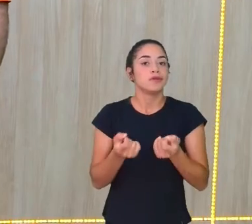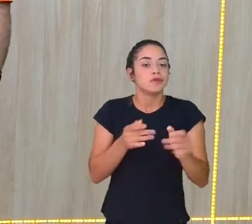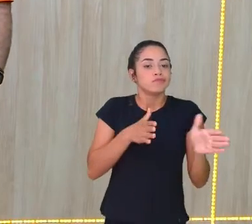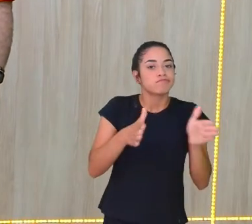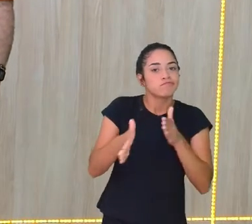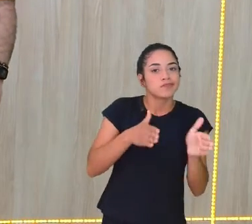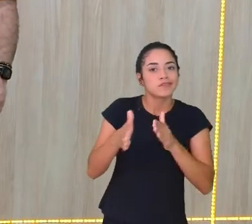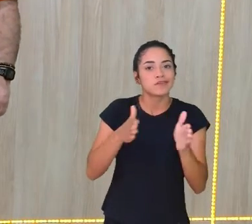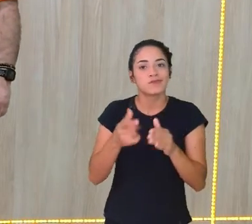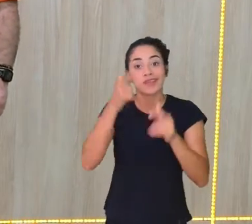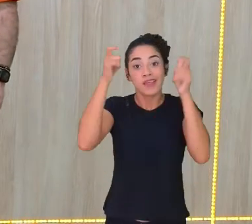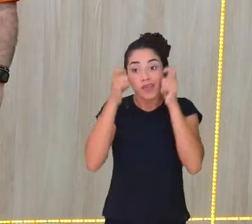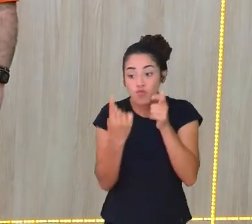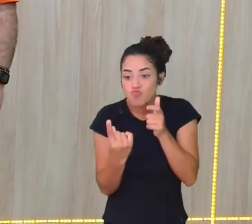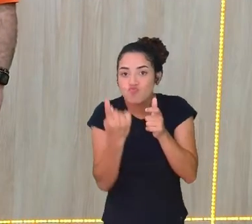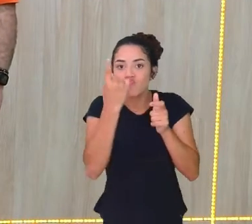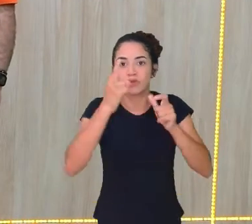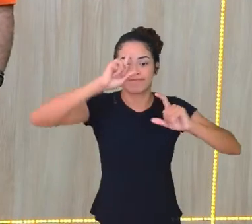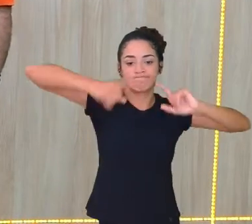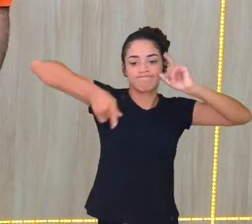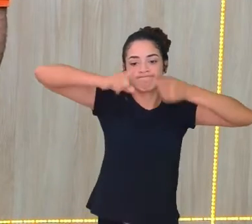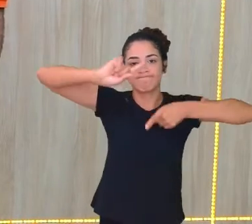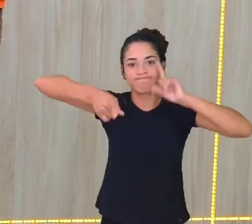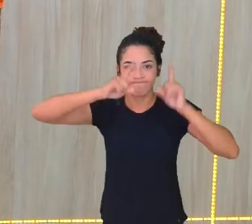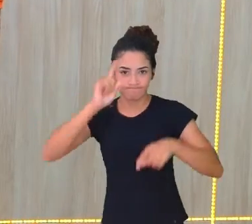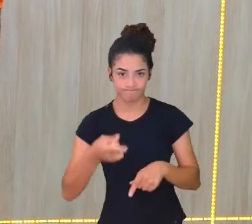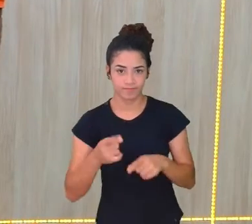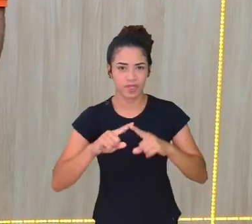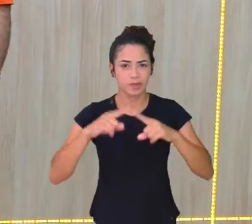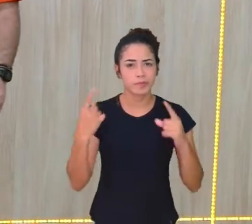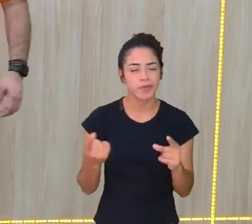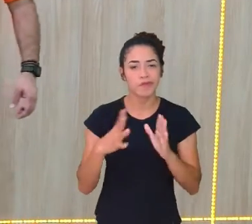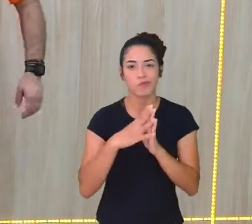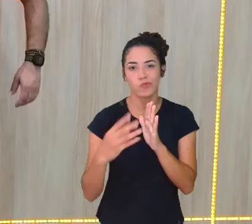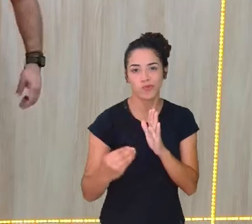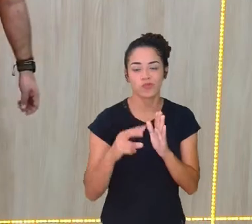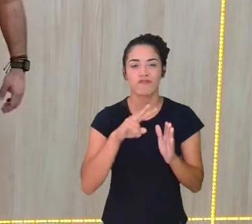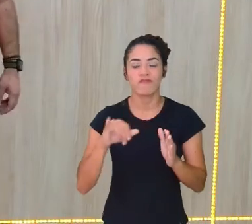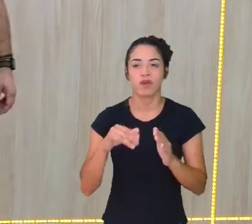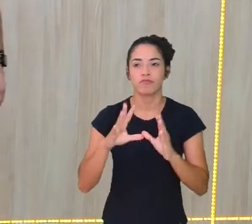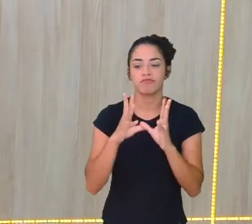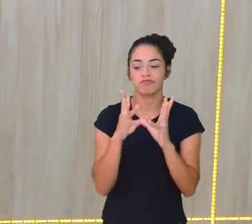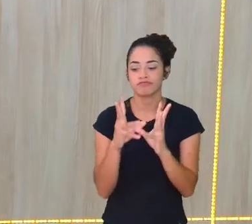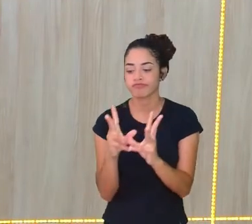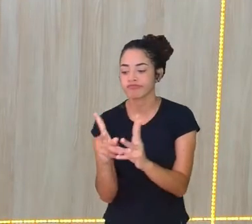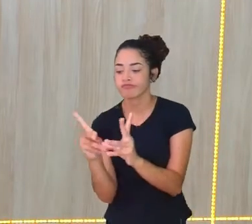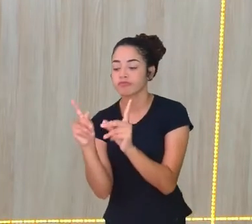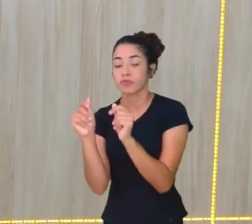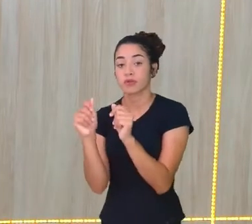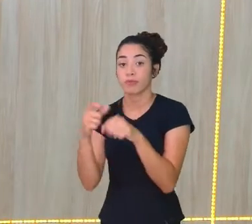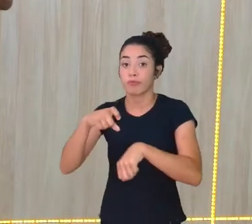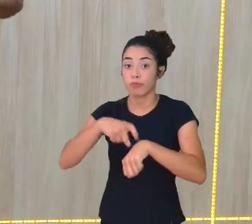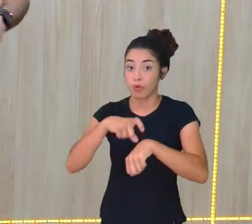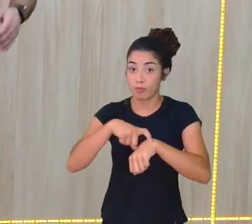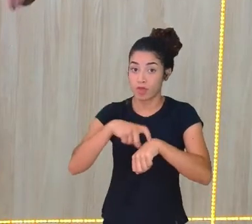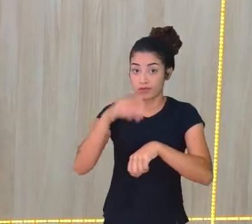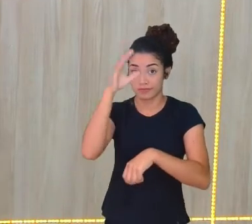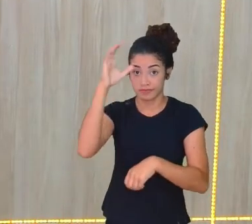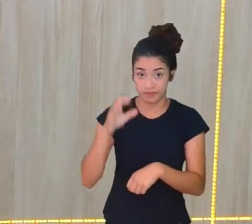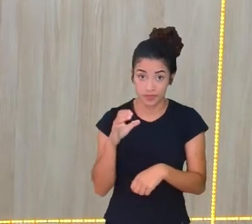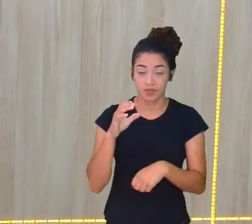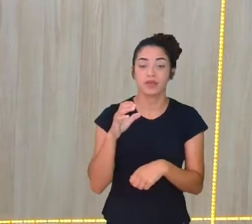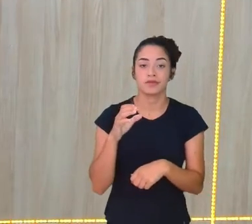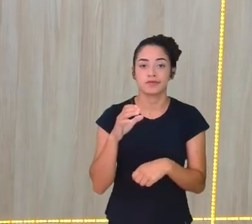de monarquia, ok? Mas esse modelo ele vai desaparecer quando os